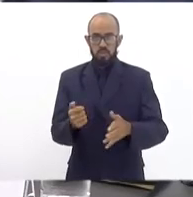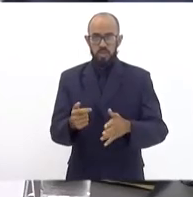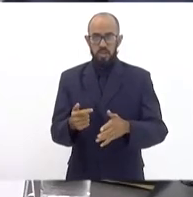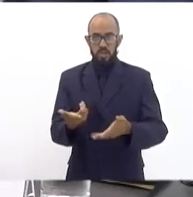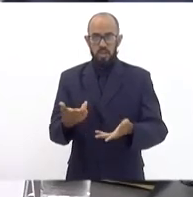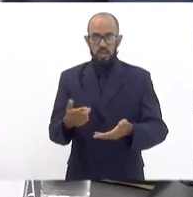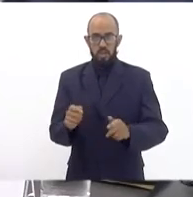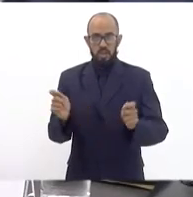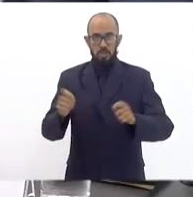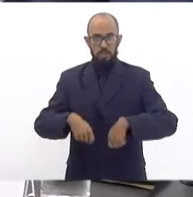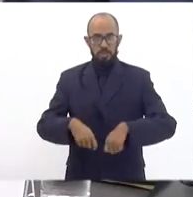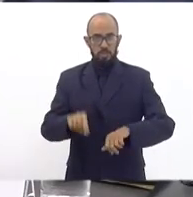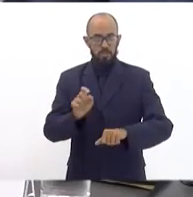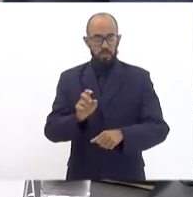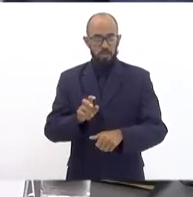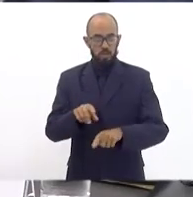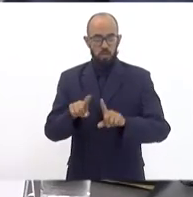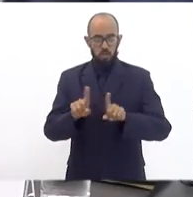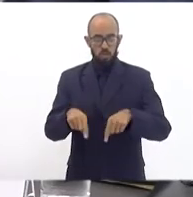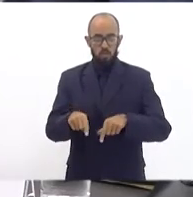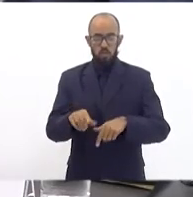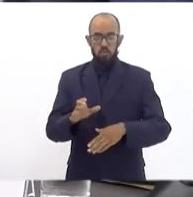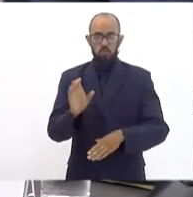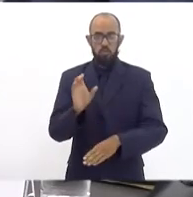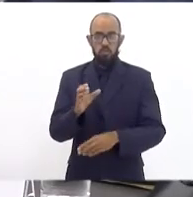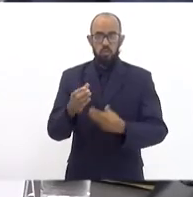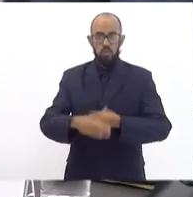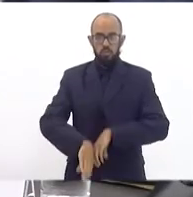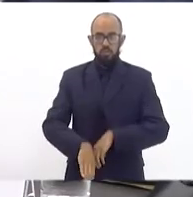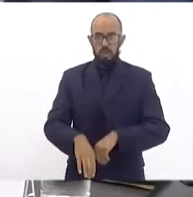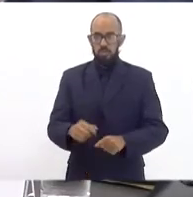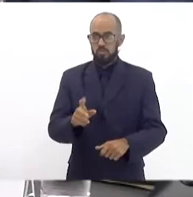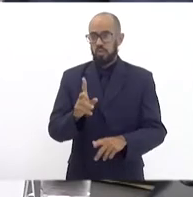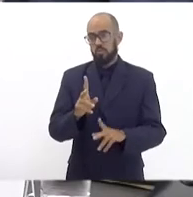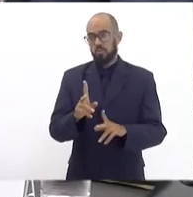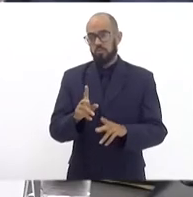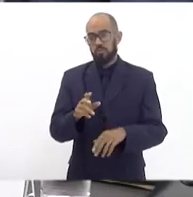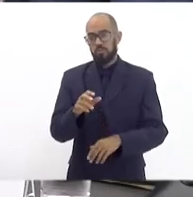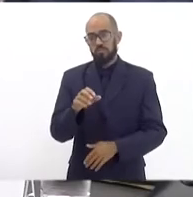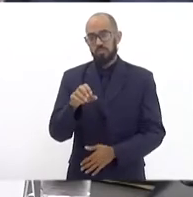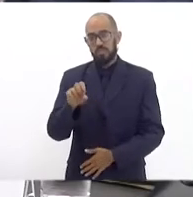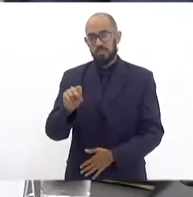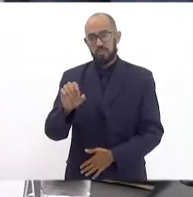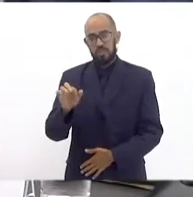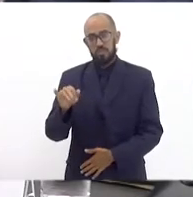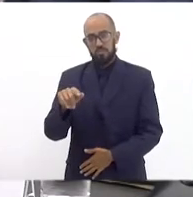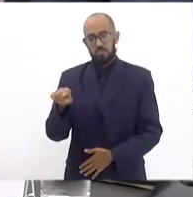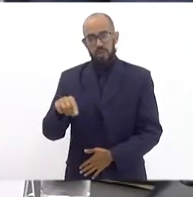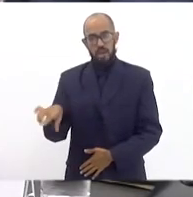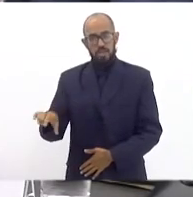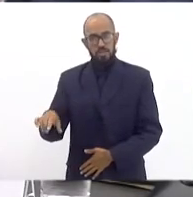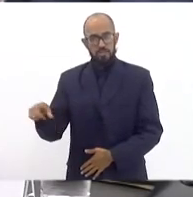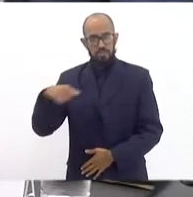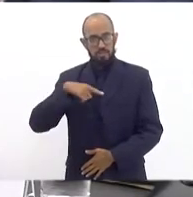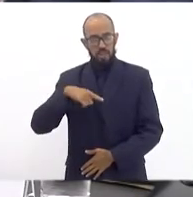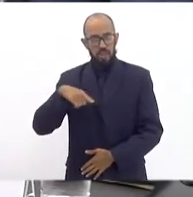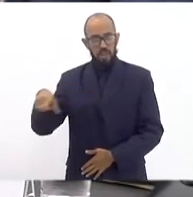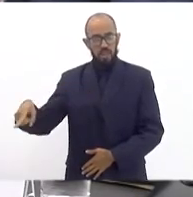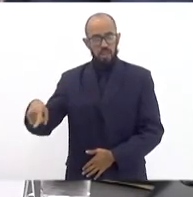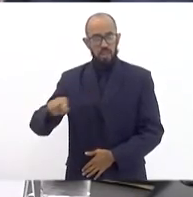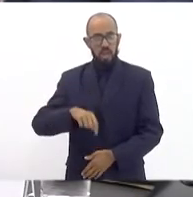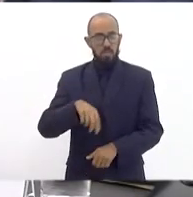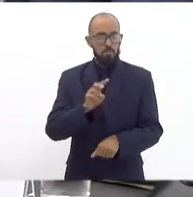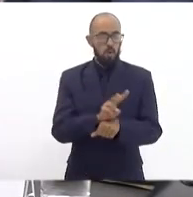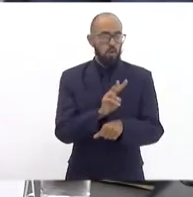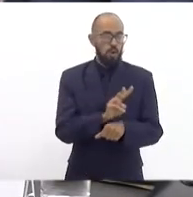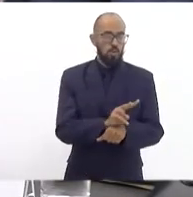como tem a Secretaria de Fazenda com seus auditores fiscais, como tem a Procuradoria com seus procuradores. Porque